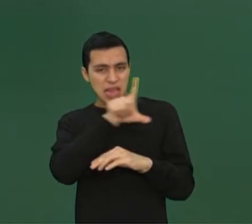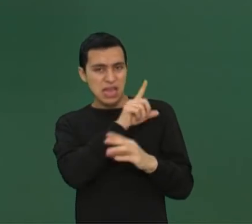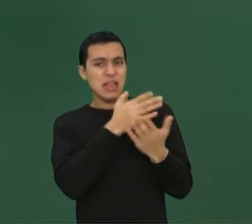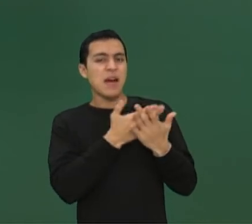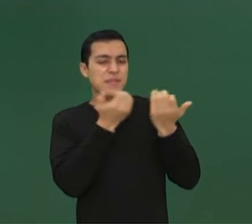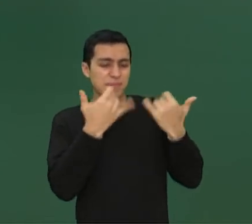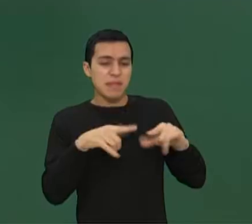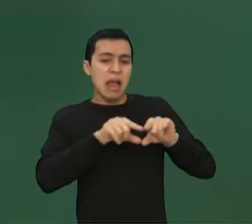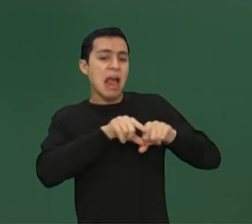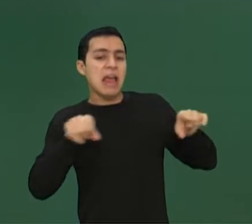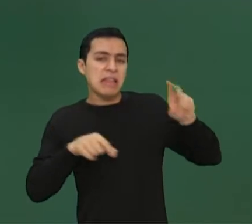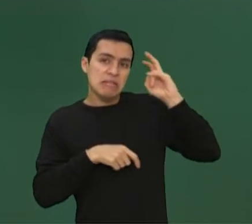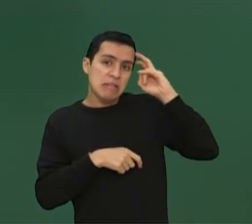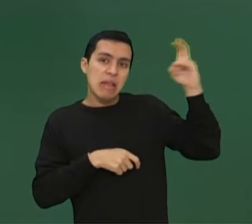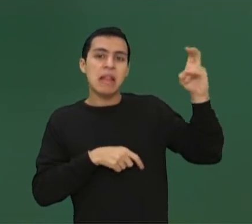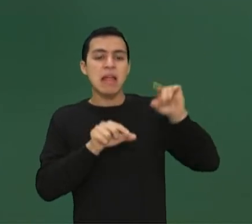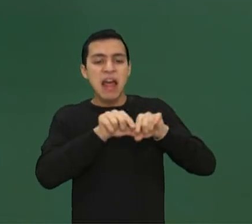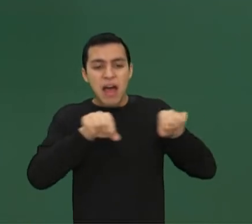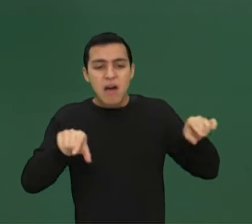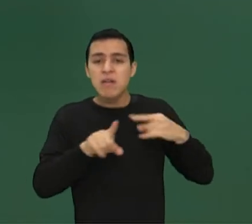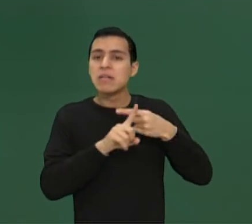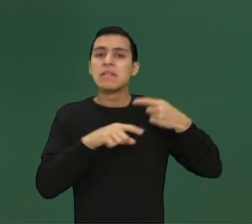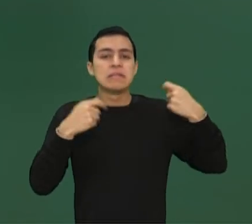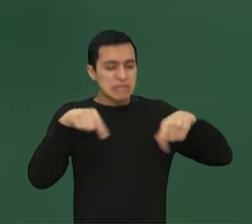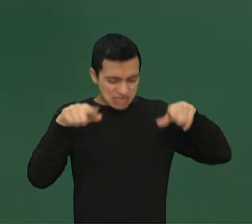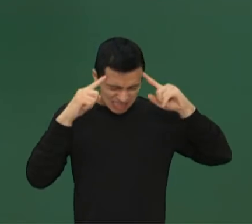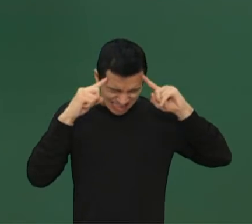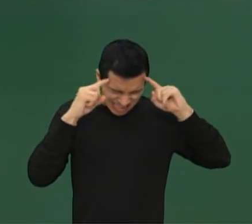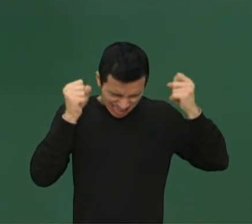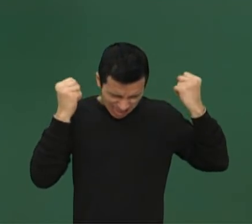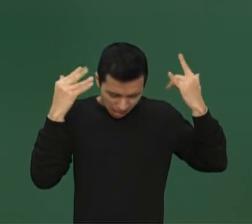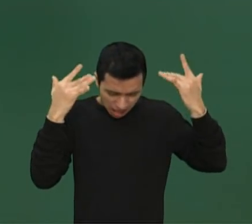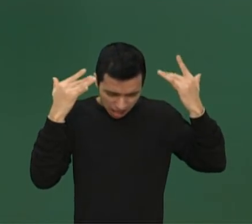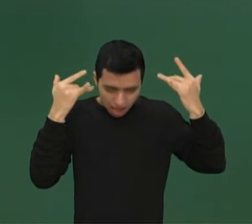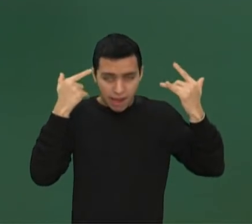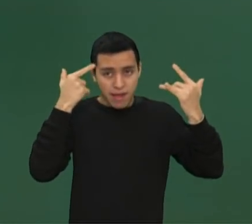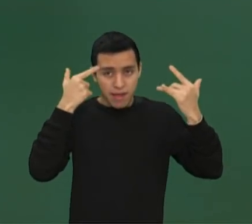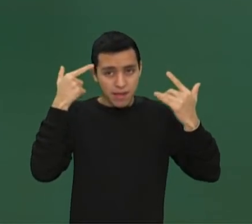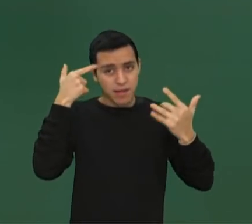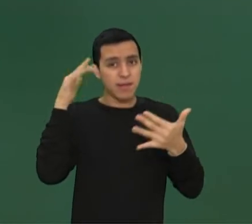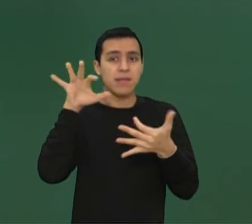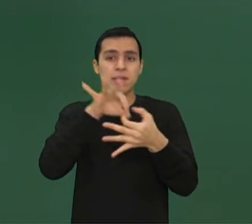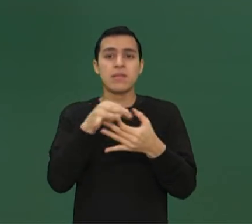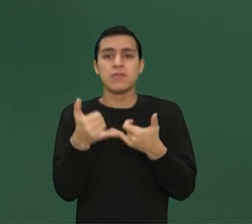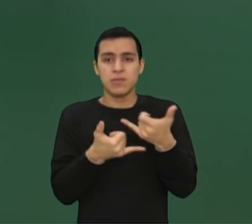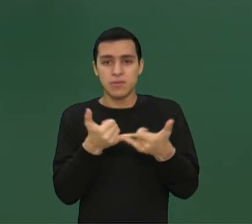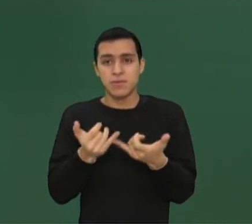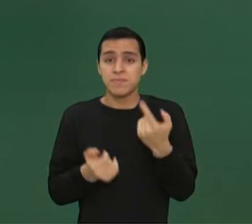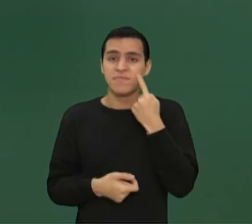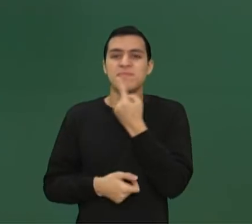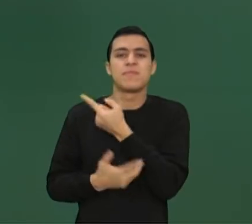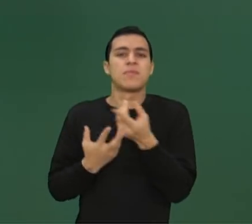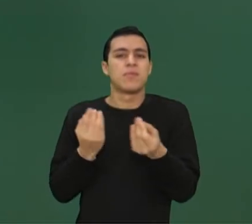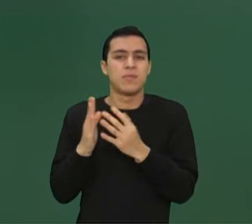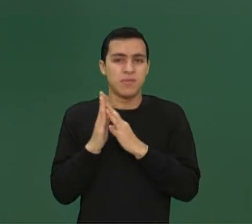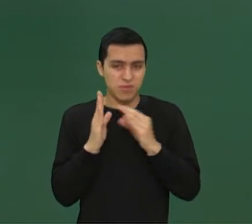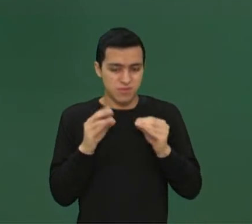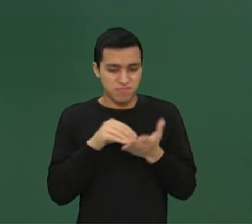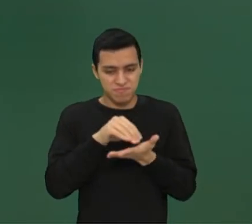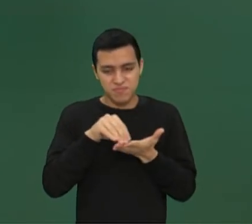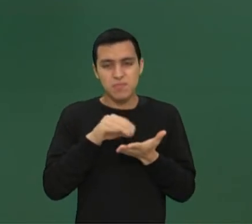grifei intelectuais para a gente dar essa ênfase. Então, aqui o joguinho a reprodução aqui do jogo da onça. Muito bacana esse